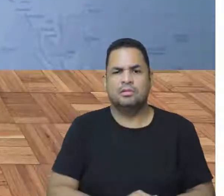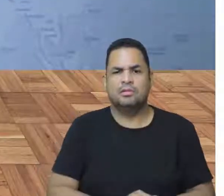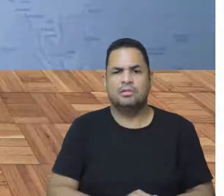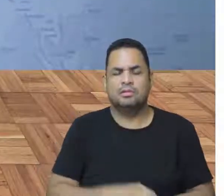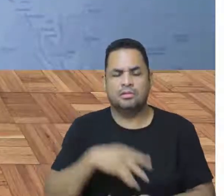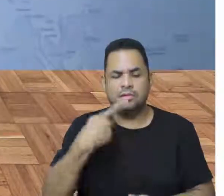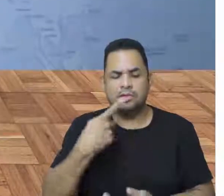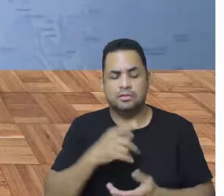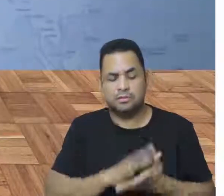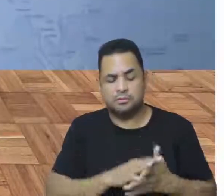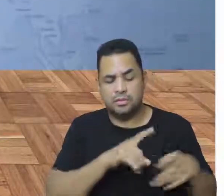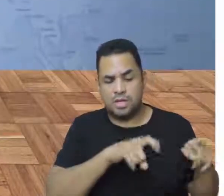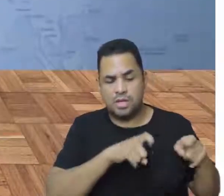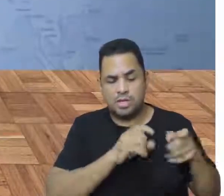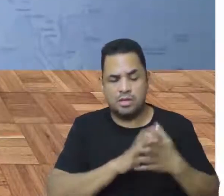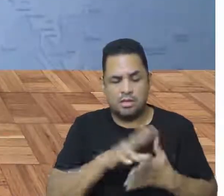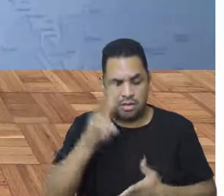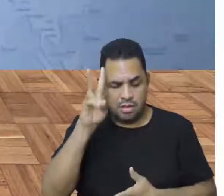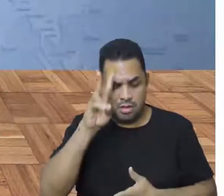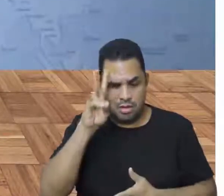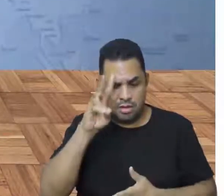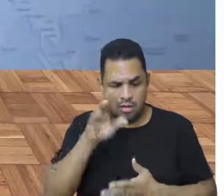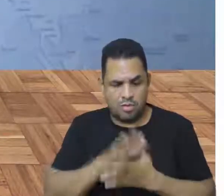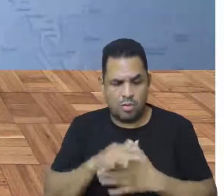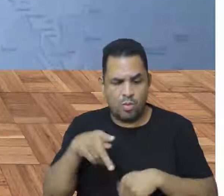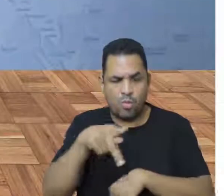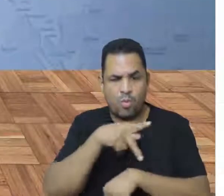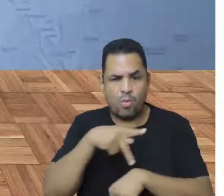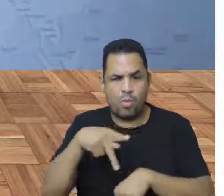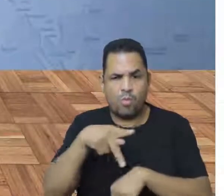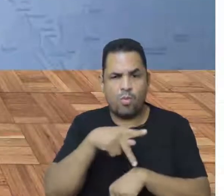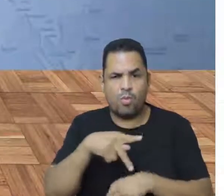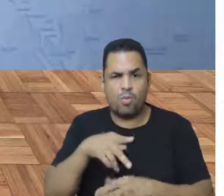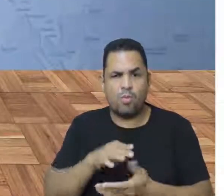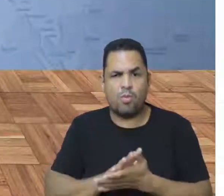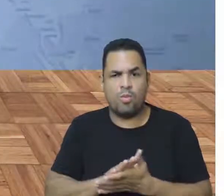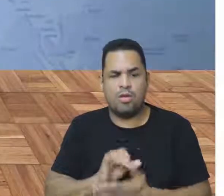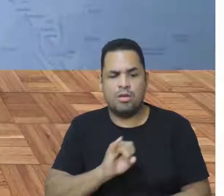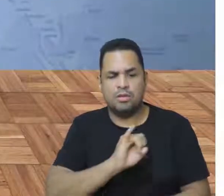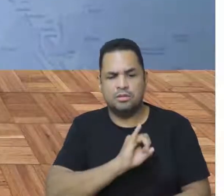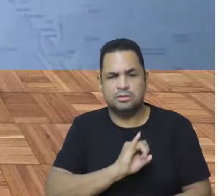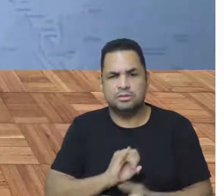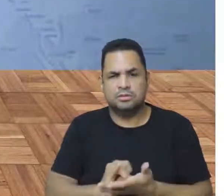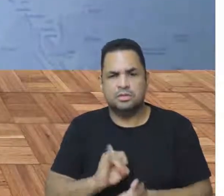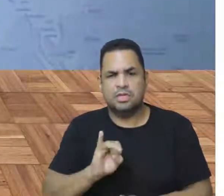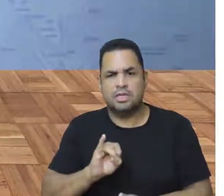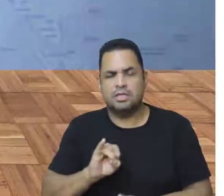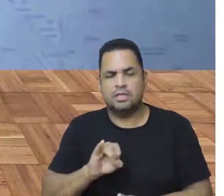Falando de agricultura, eu lembrei de um país com o nome de Israel.